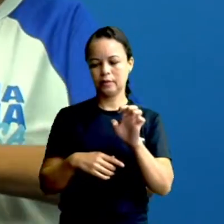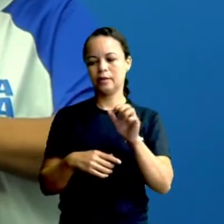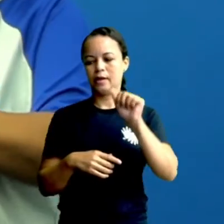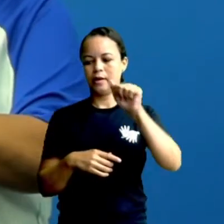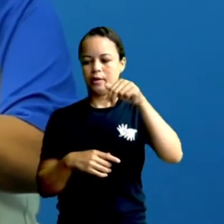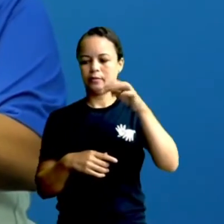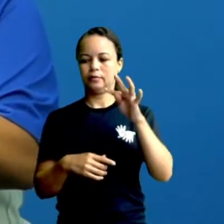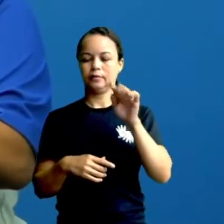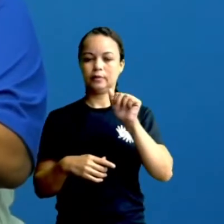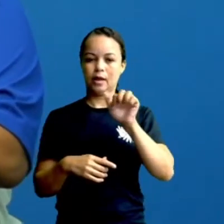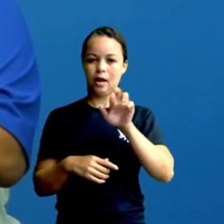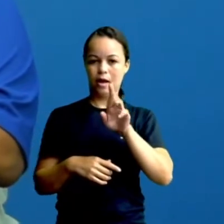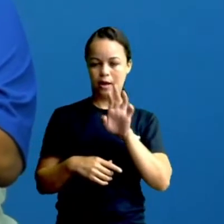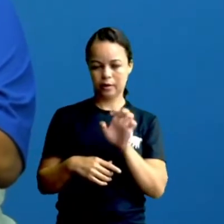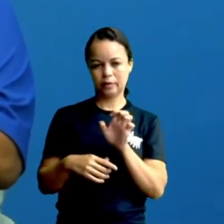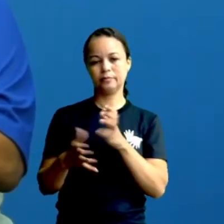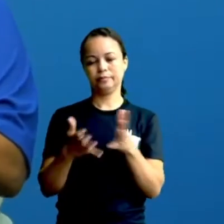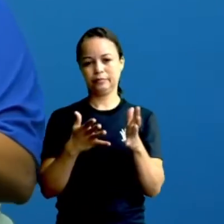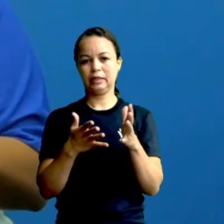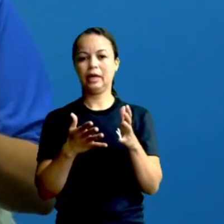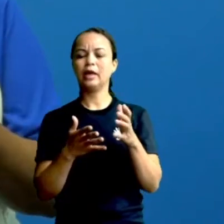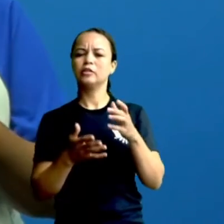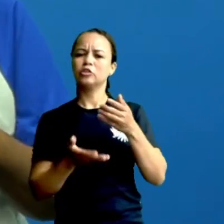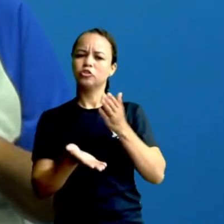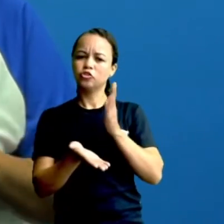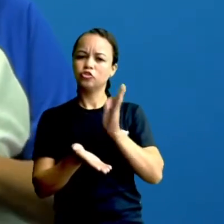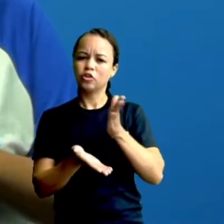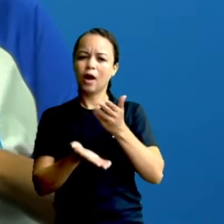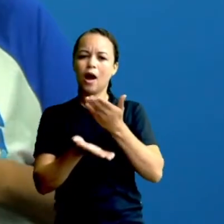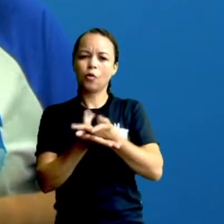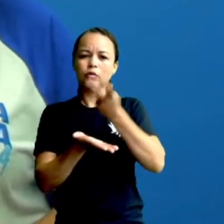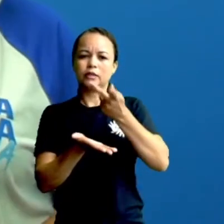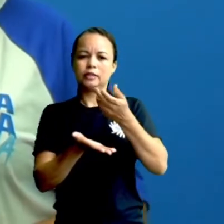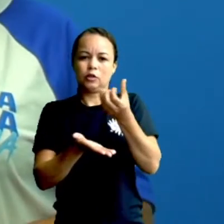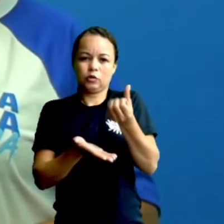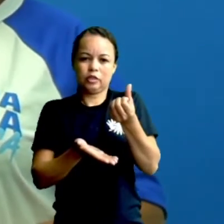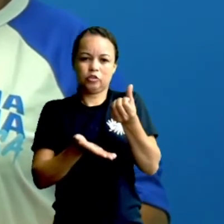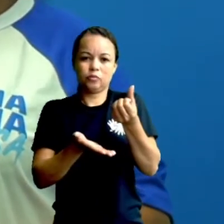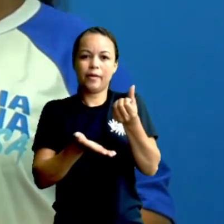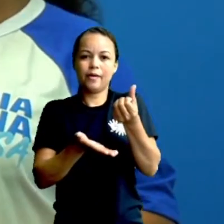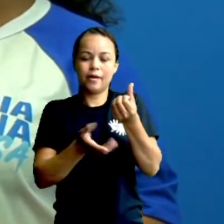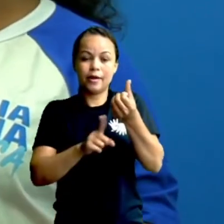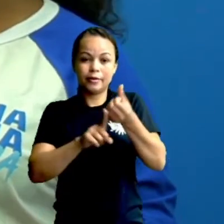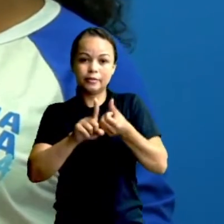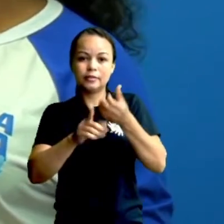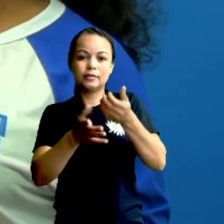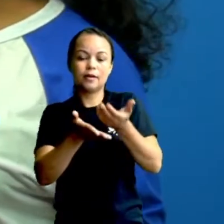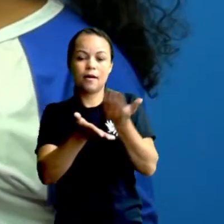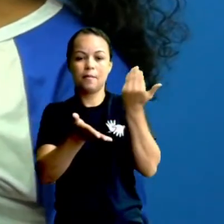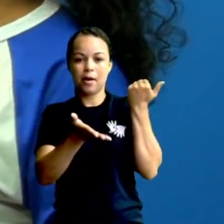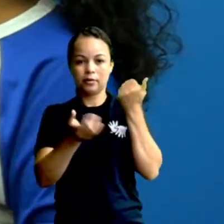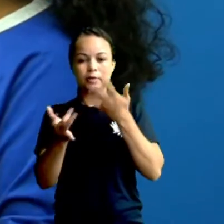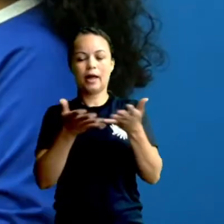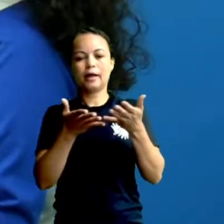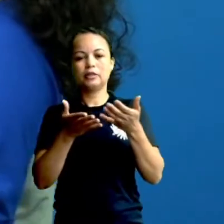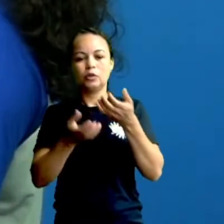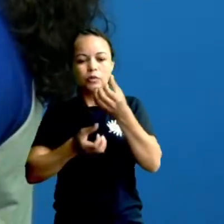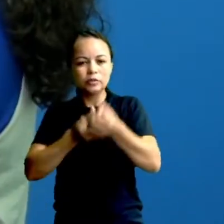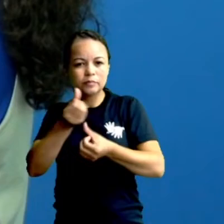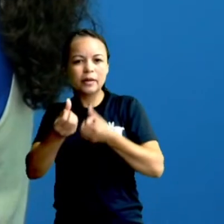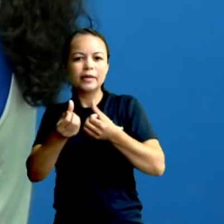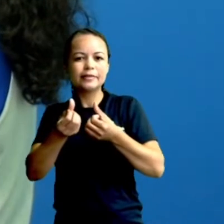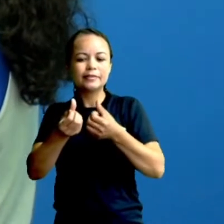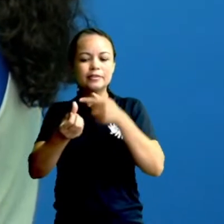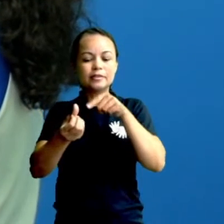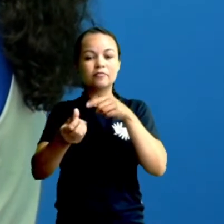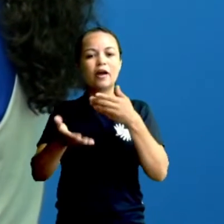acontecimentos, né, que já aconteceram dos meses que passaram e os que vão acontecer agora nesses 2 últimos meses. Mas